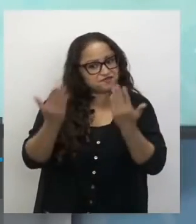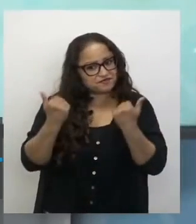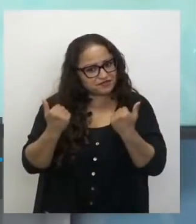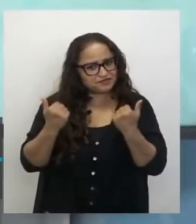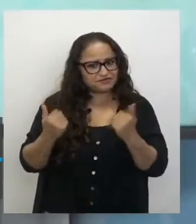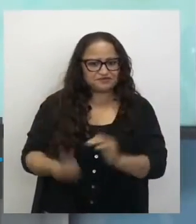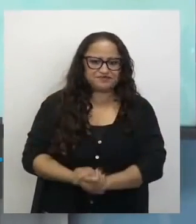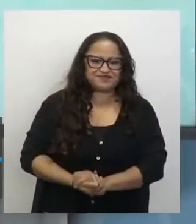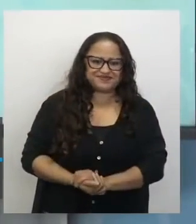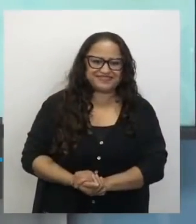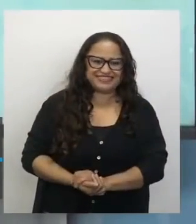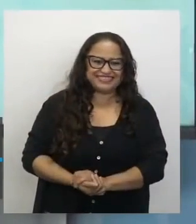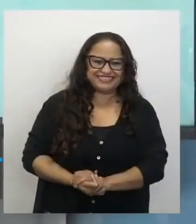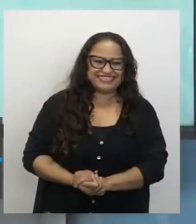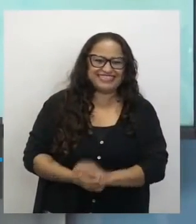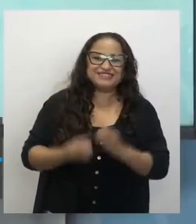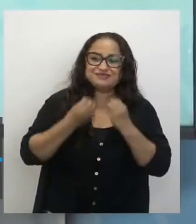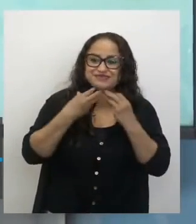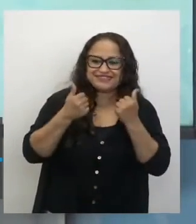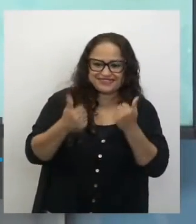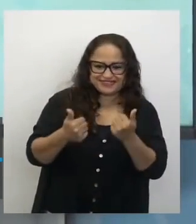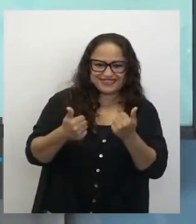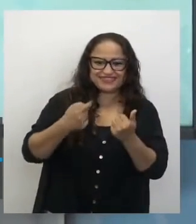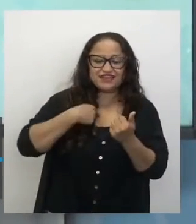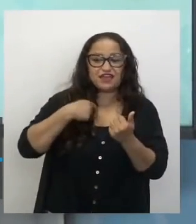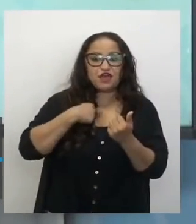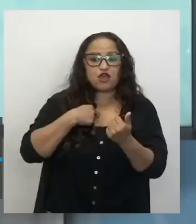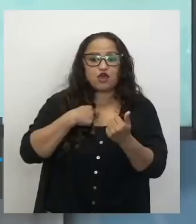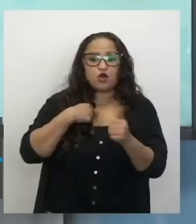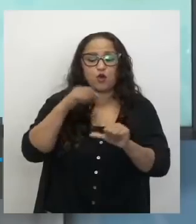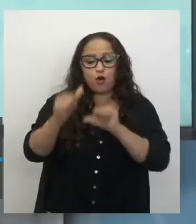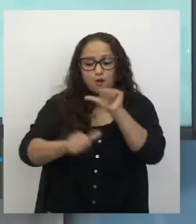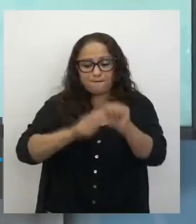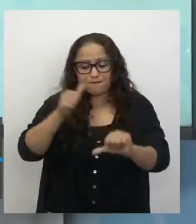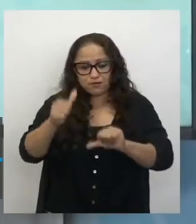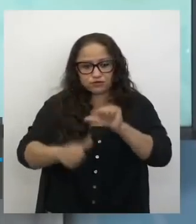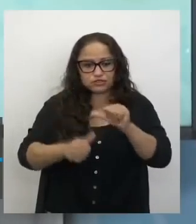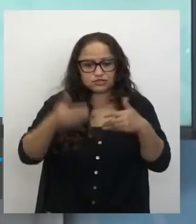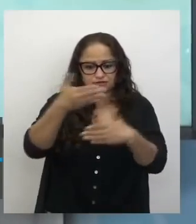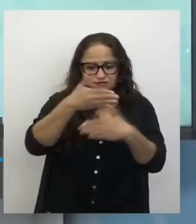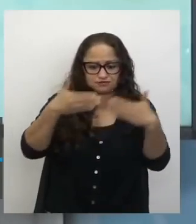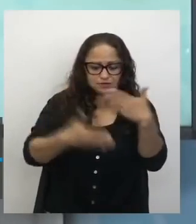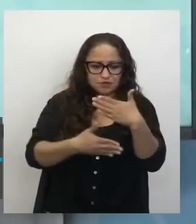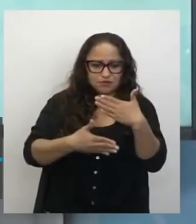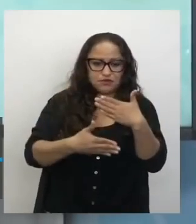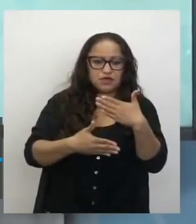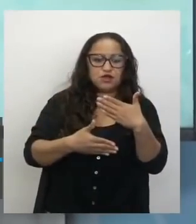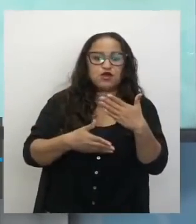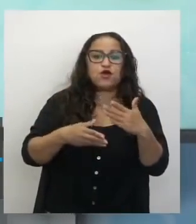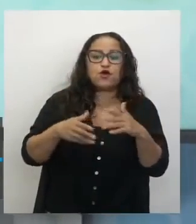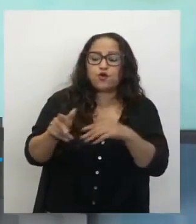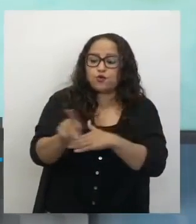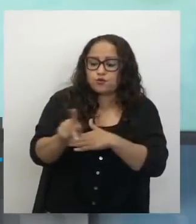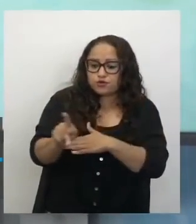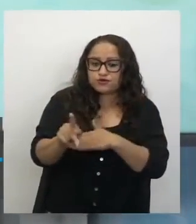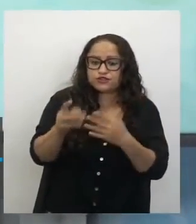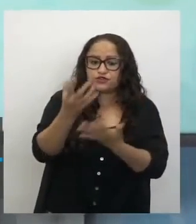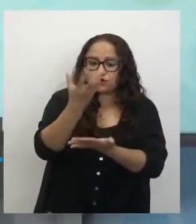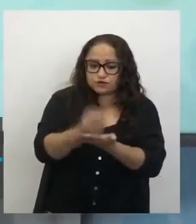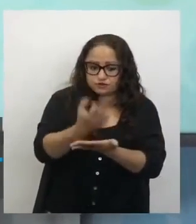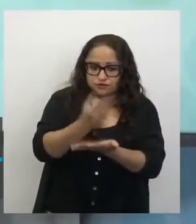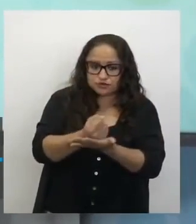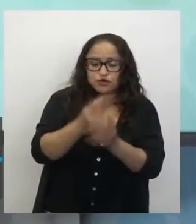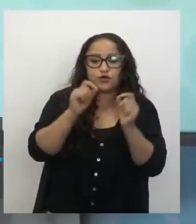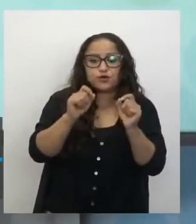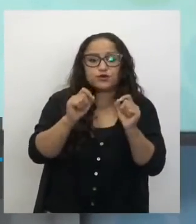então. Muito bem. Eu fiz uma mudança aqui nesse PowerPoint, então o professor que baixou aí no repositório, qual foi a mudança